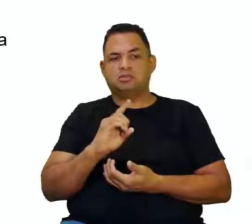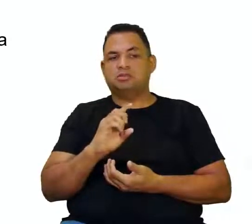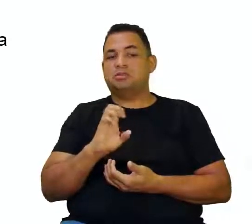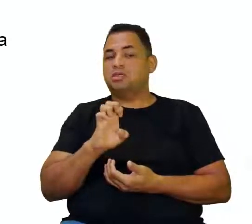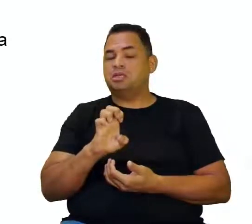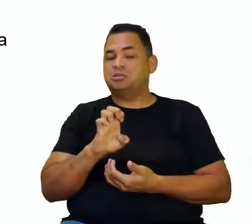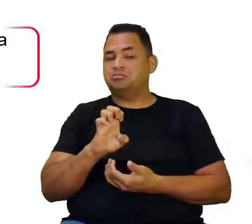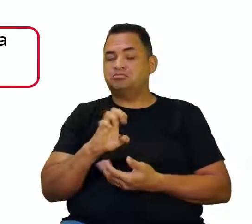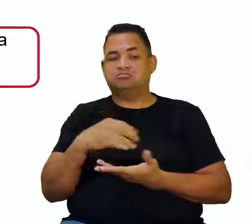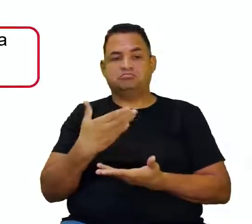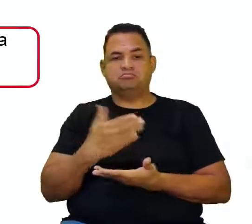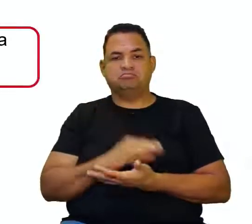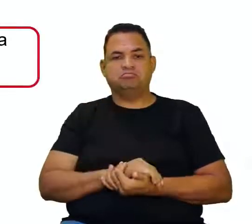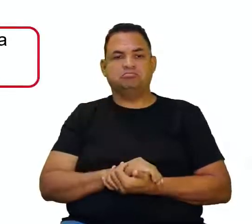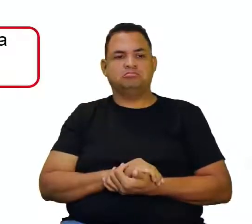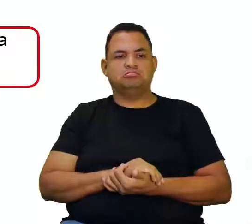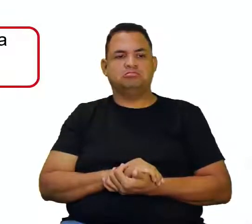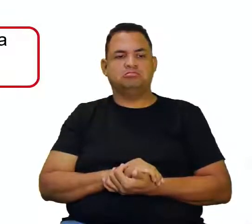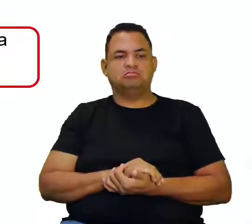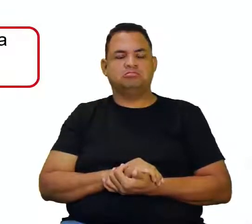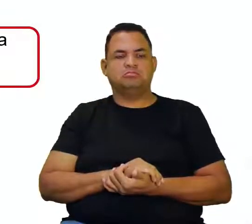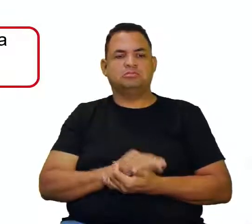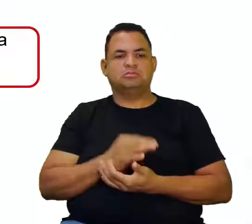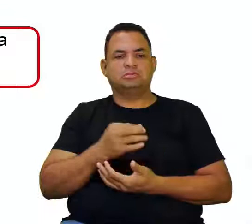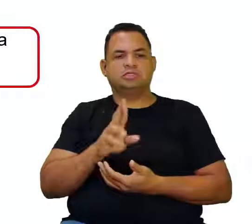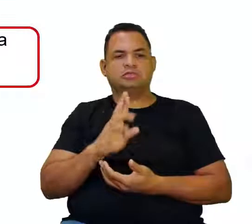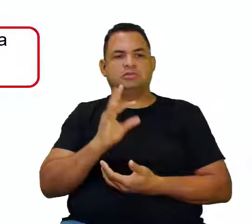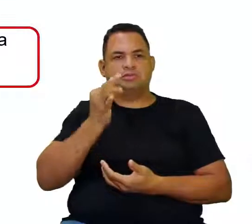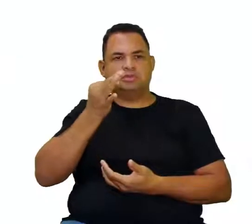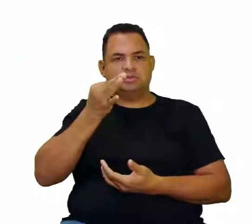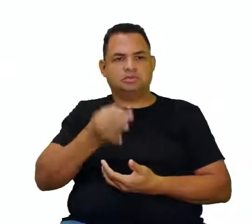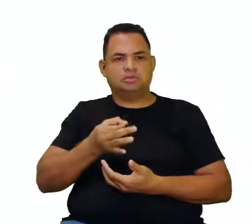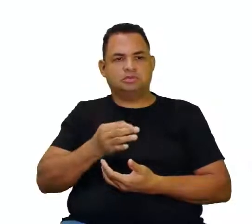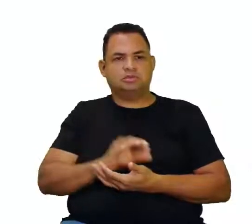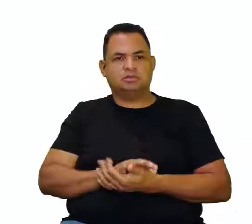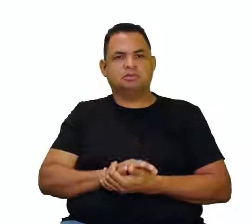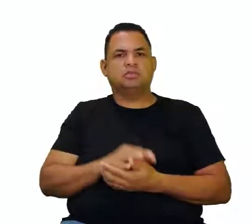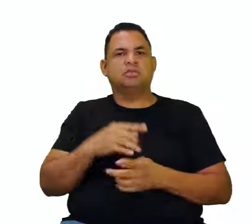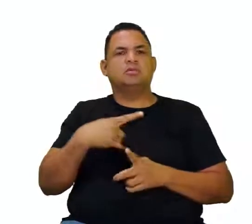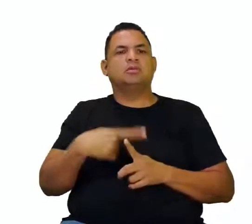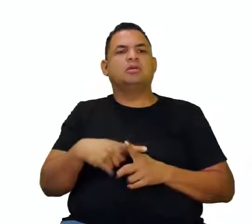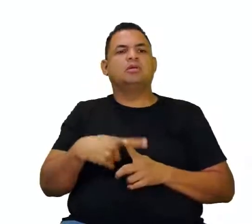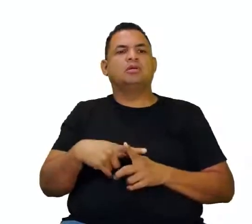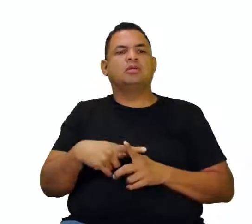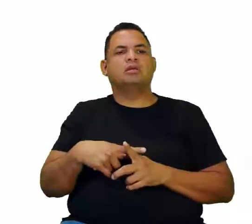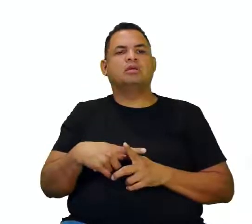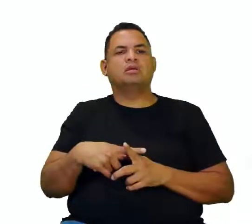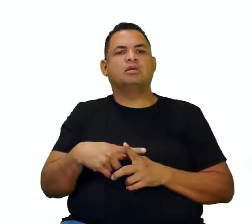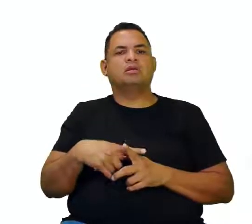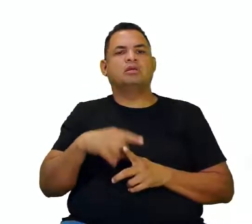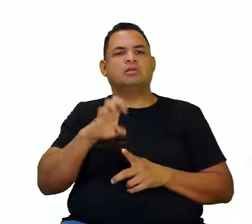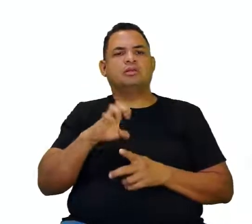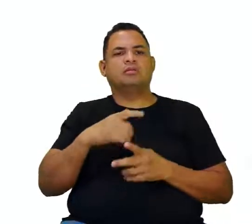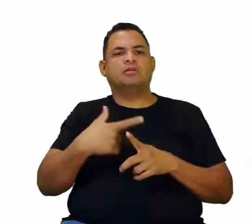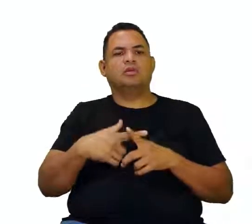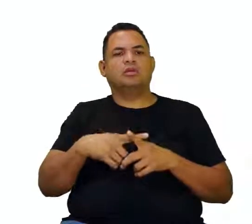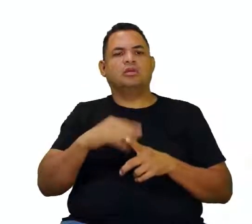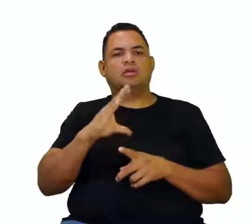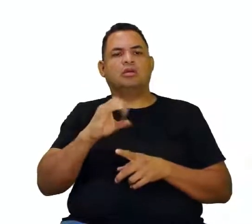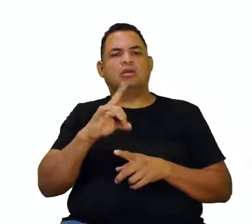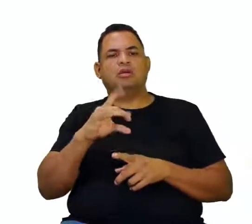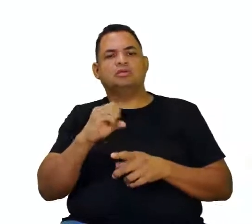E. Nesse caso aqui, a nossa alternativa correta é a alternativa E. Isso por quê? Porque o cálcio,